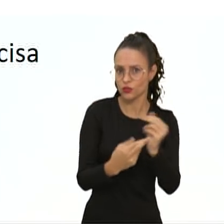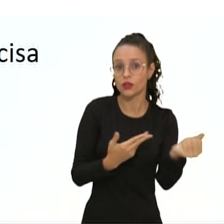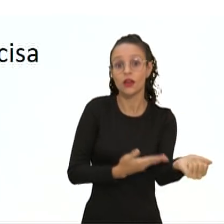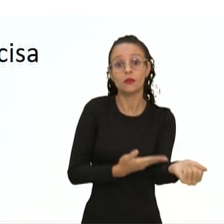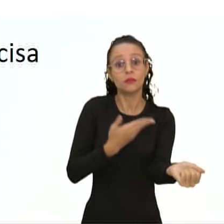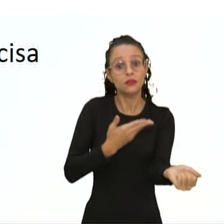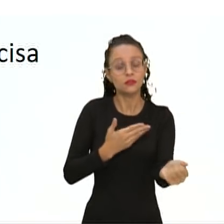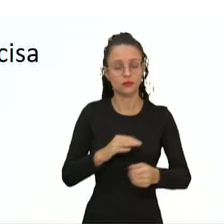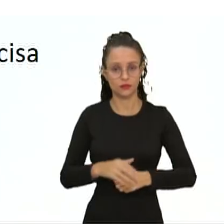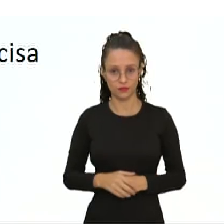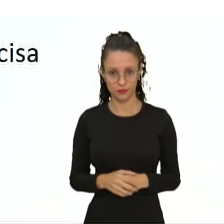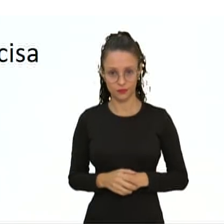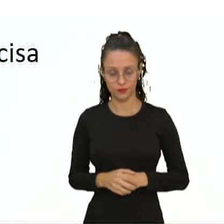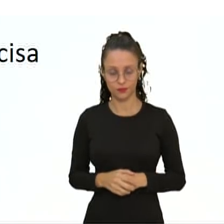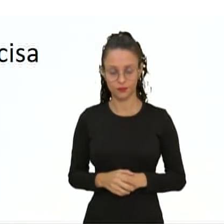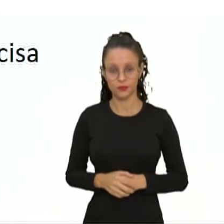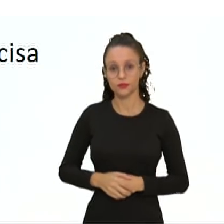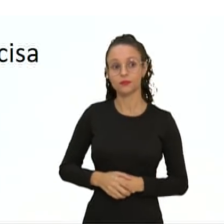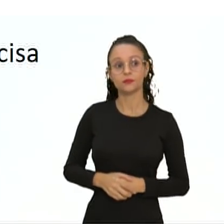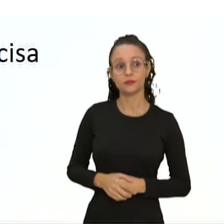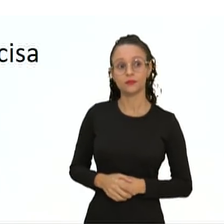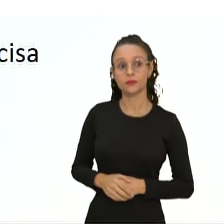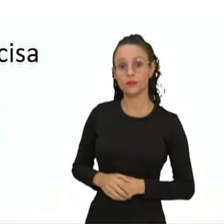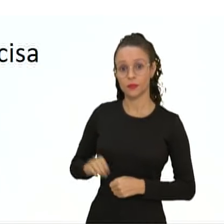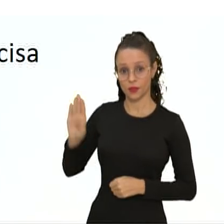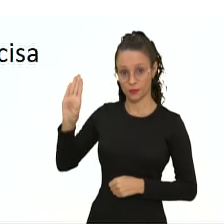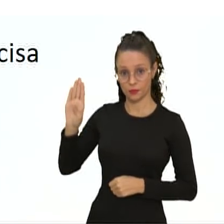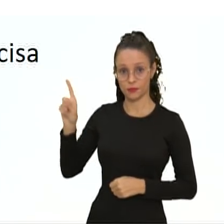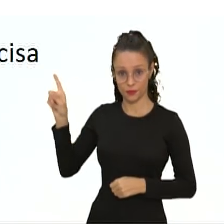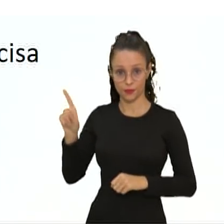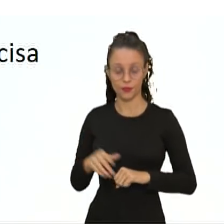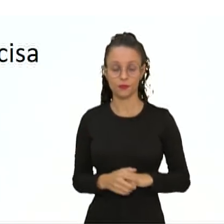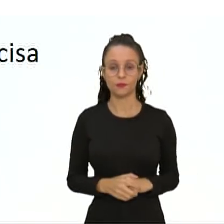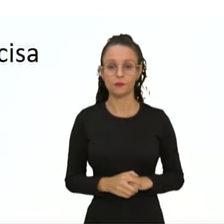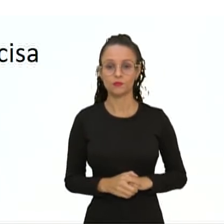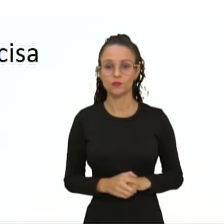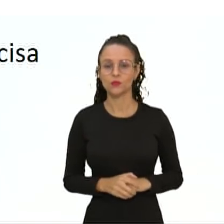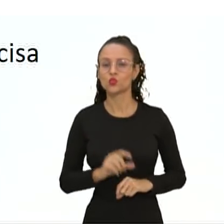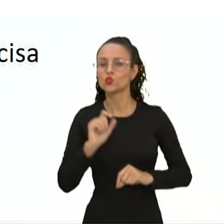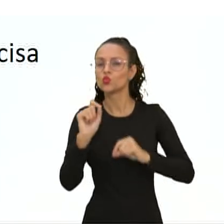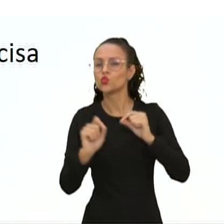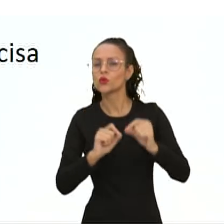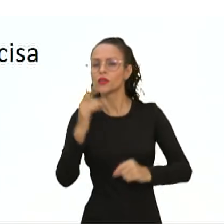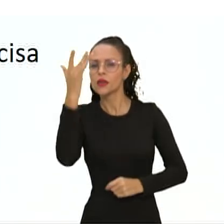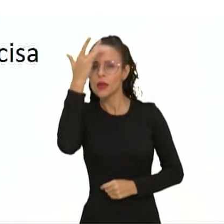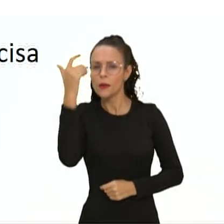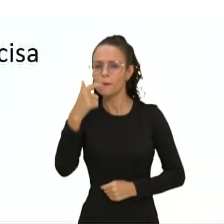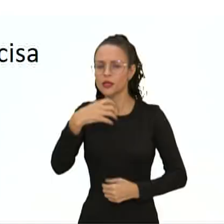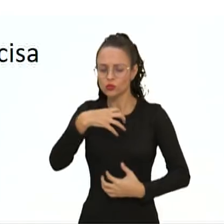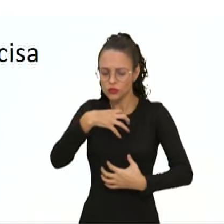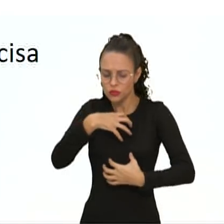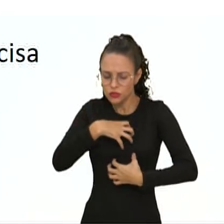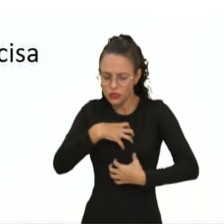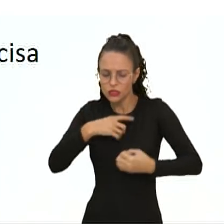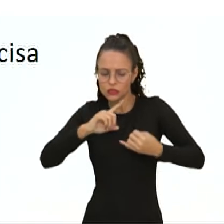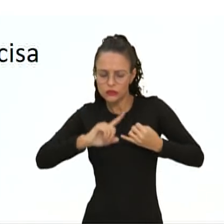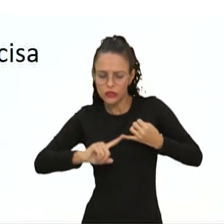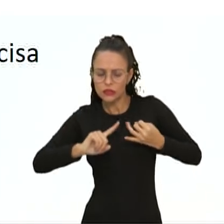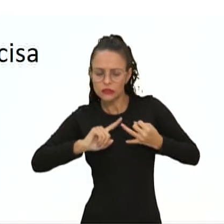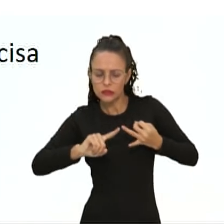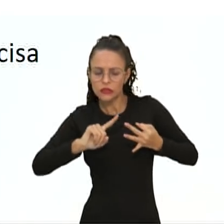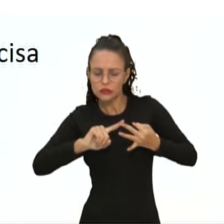doença? A segunda questão aí, a letra B. Quais são os sintomas que o hipertenso vai